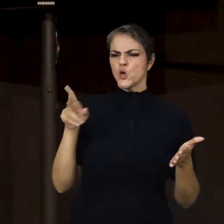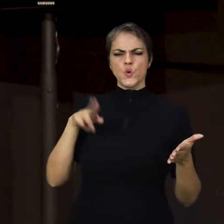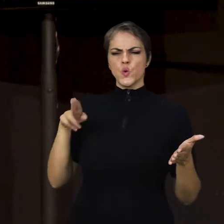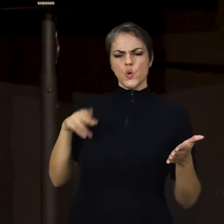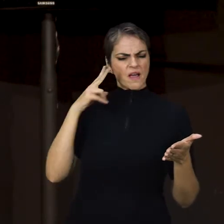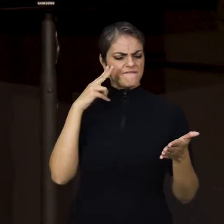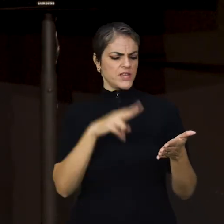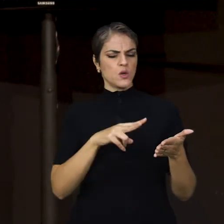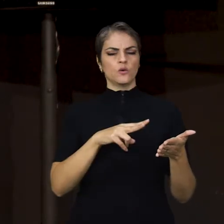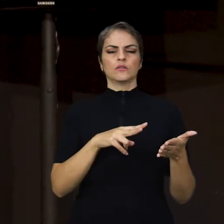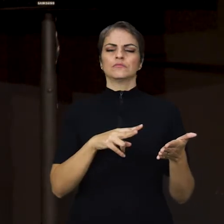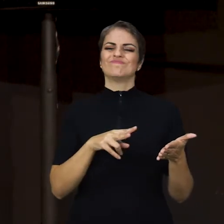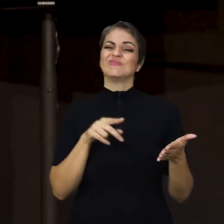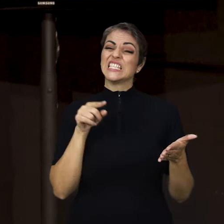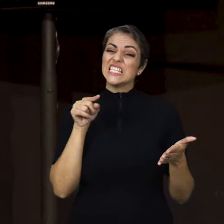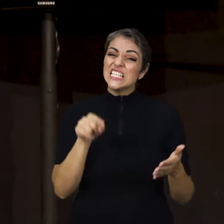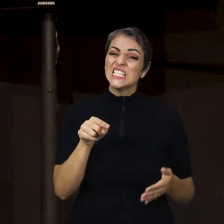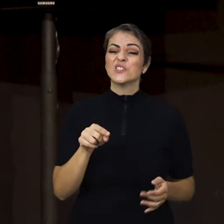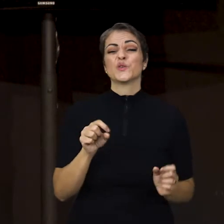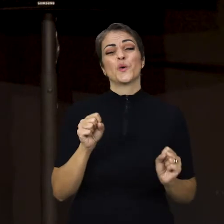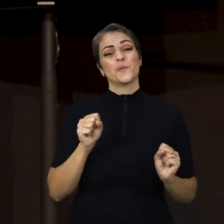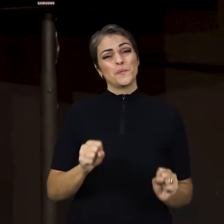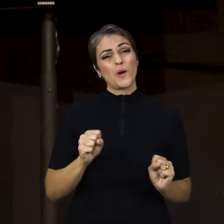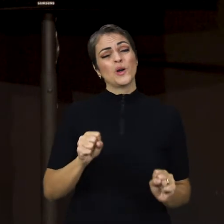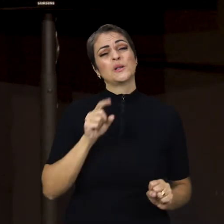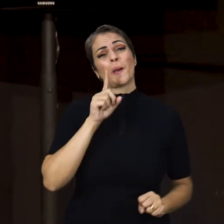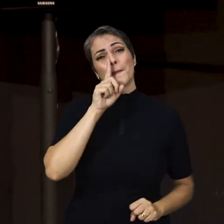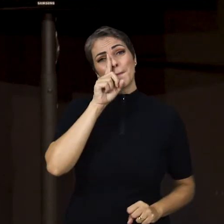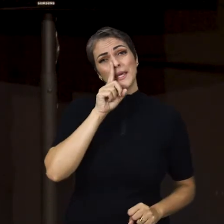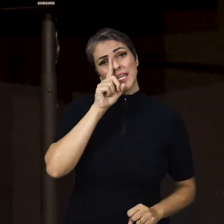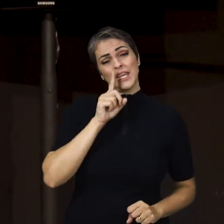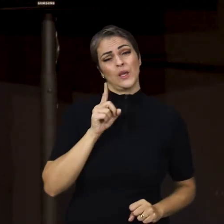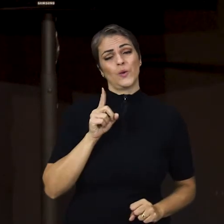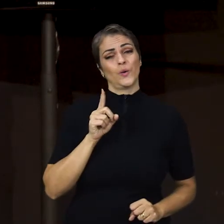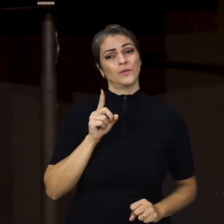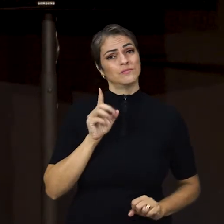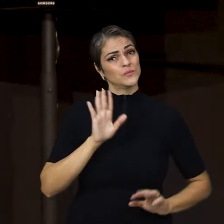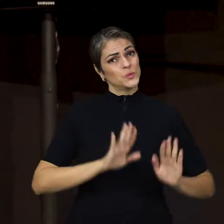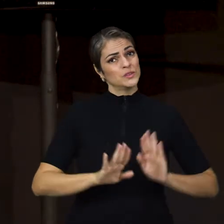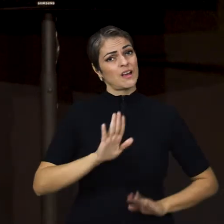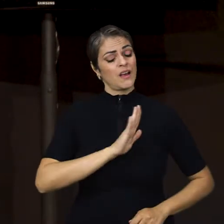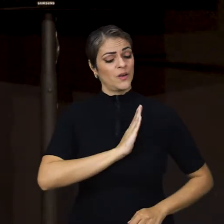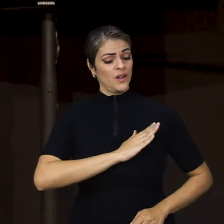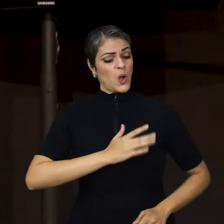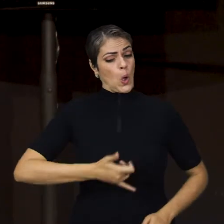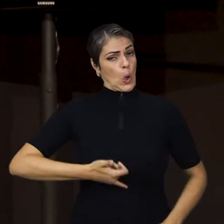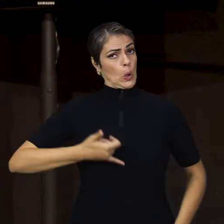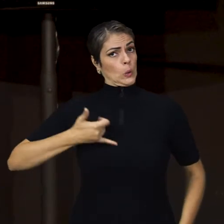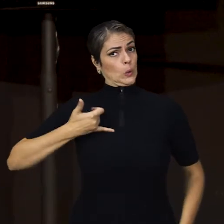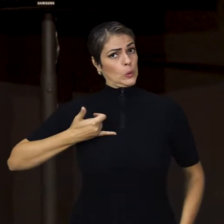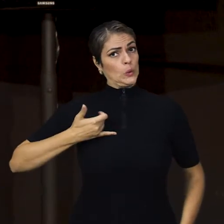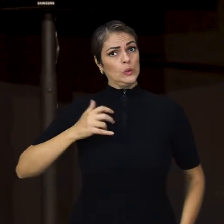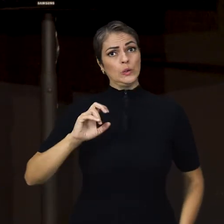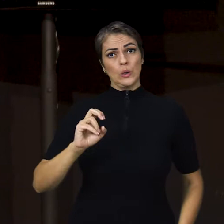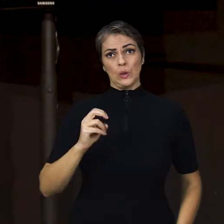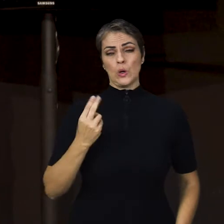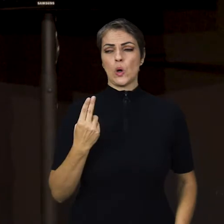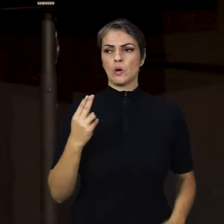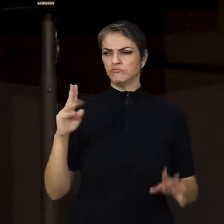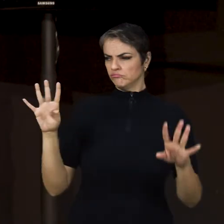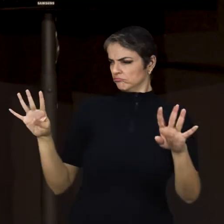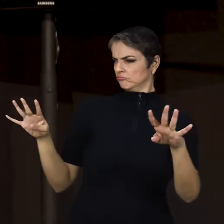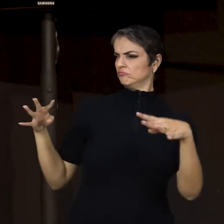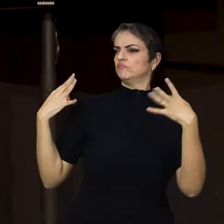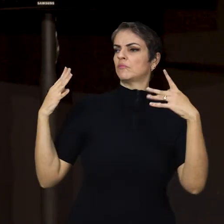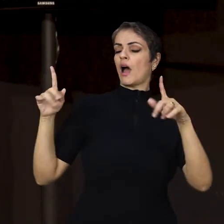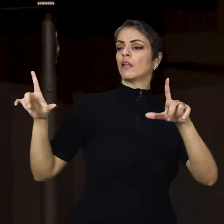Essa tentativa pode ser resultado de algum tipo de orgulho, ou de uma tentativa, às vezes, até de chamar a